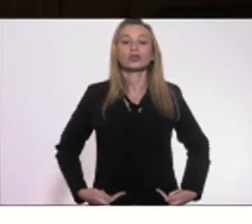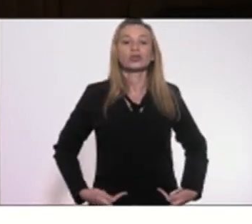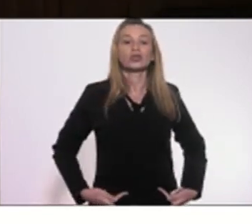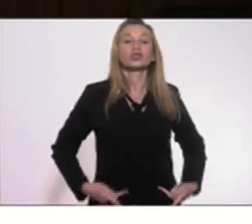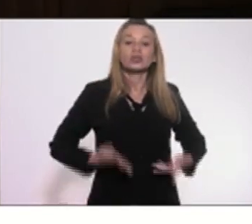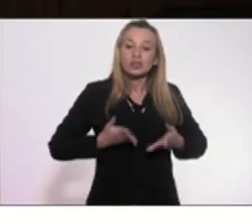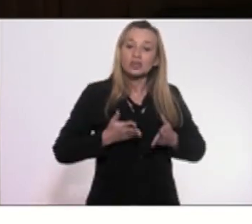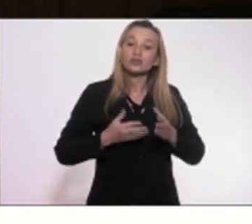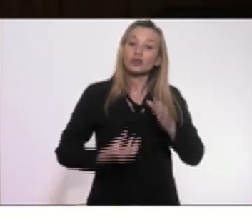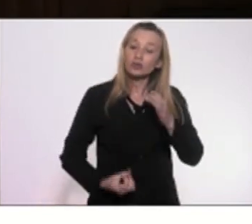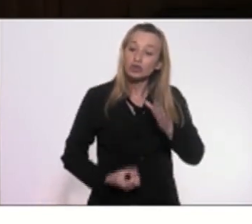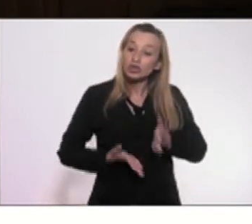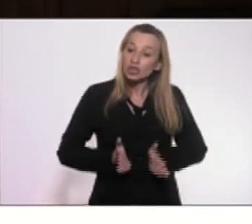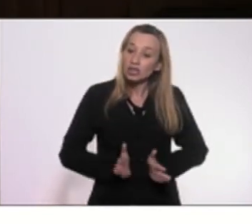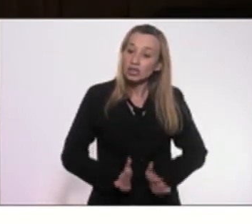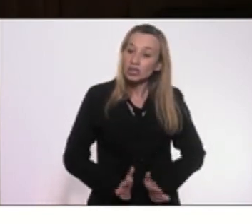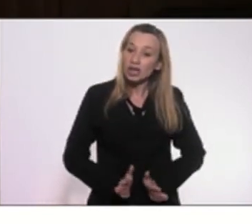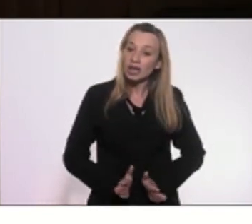fomos criados